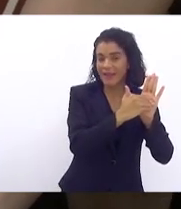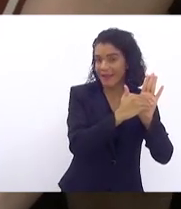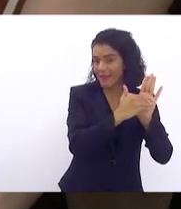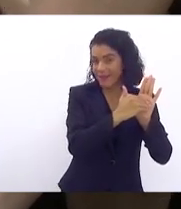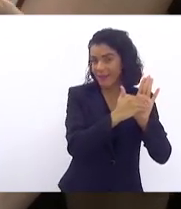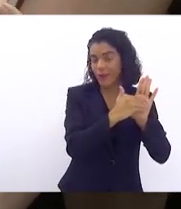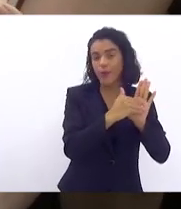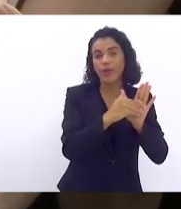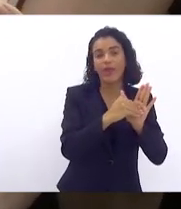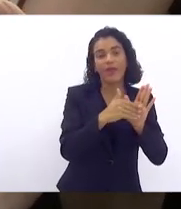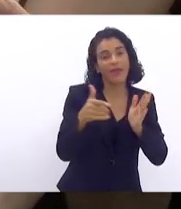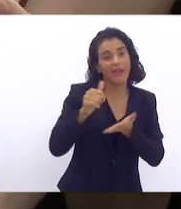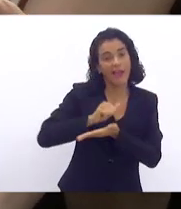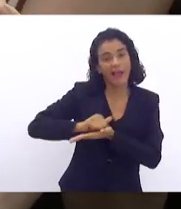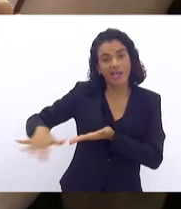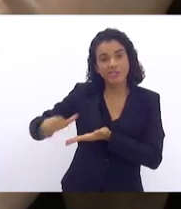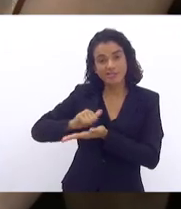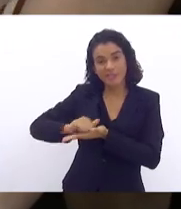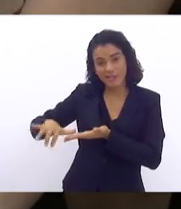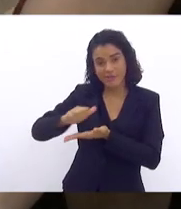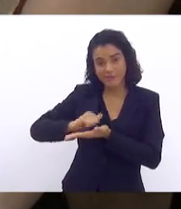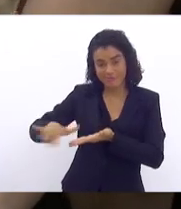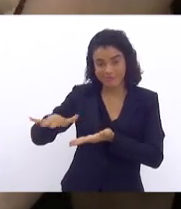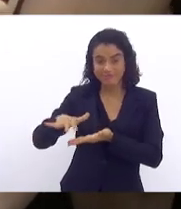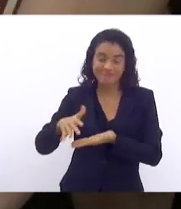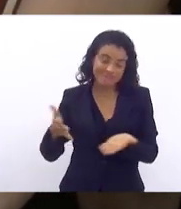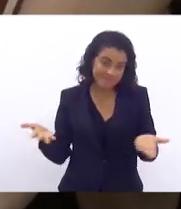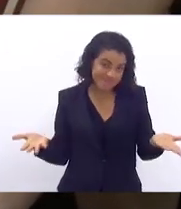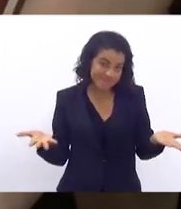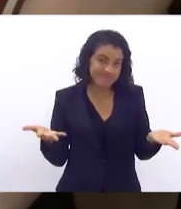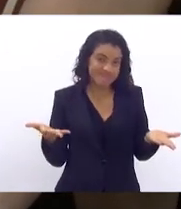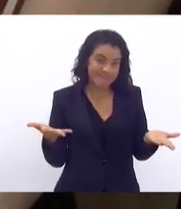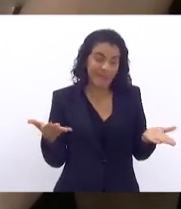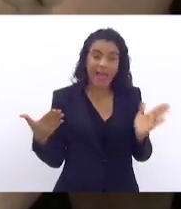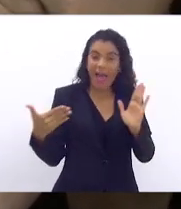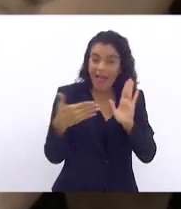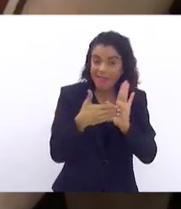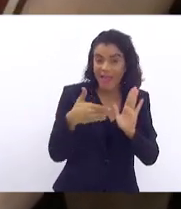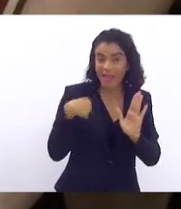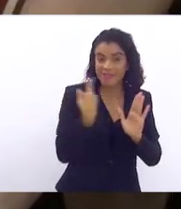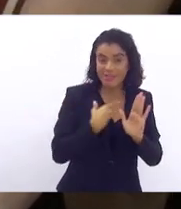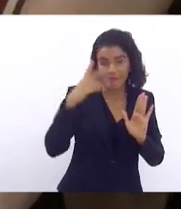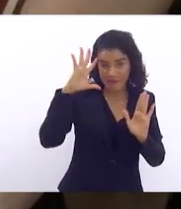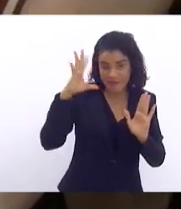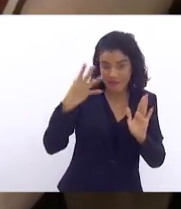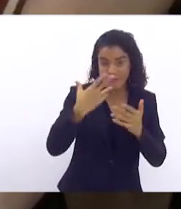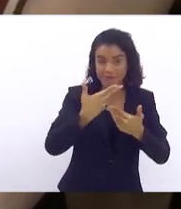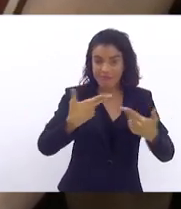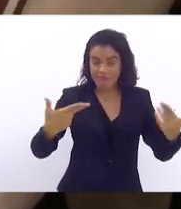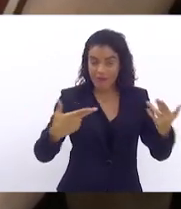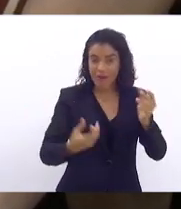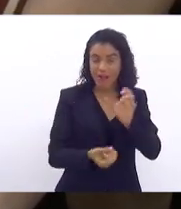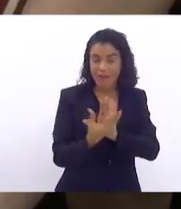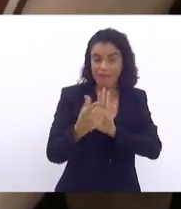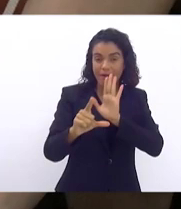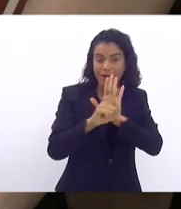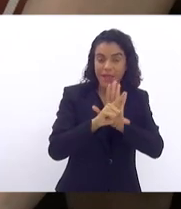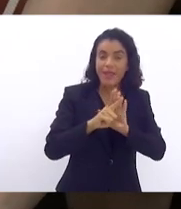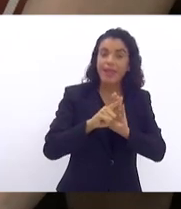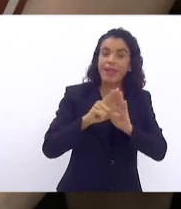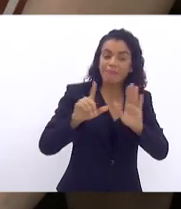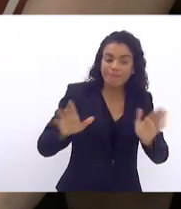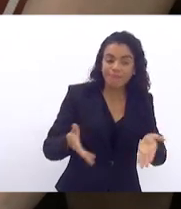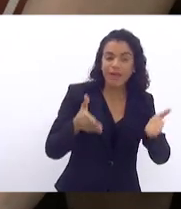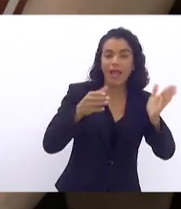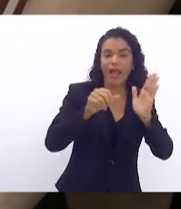tendo despesa, senhor presidente, uma decisão mais recente, até mesmo tendo despesa. Mas, nessa decisão, está